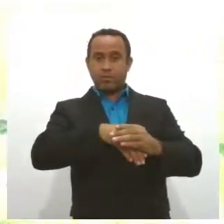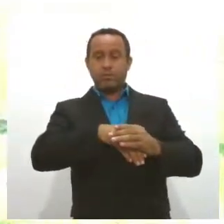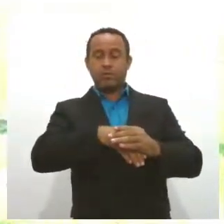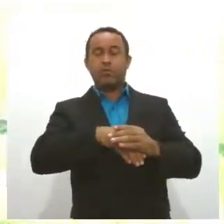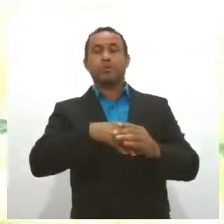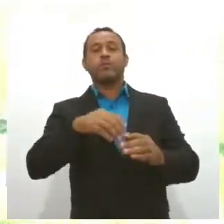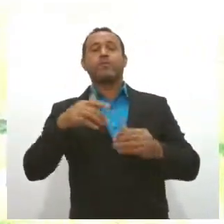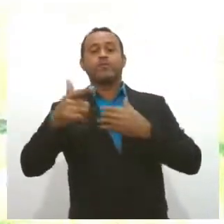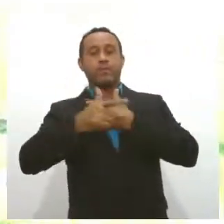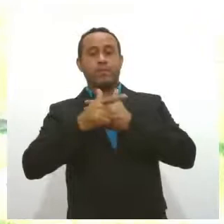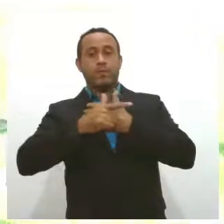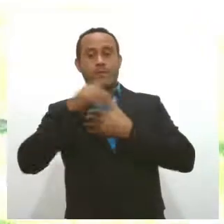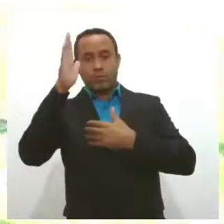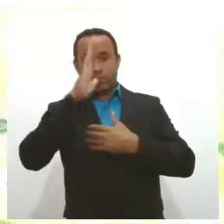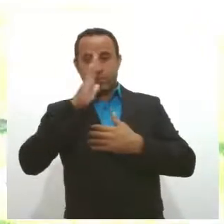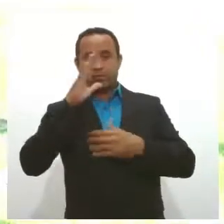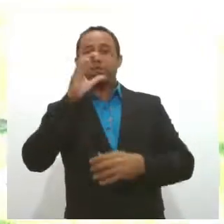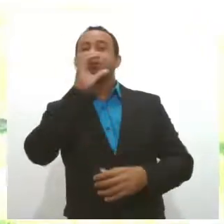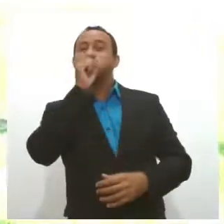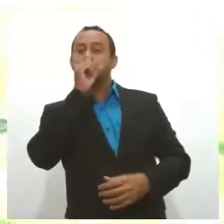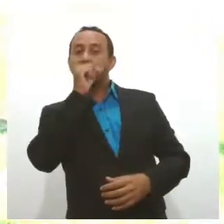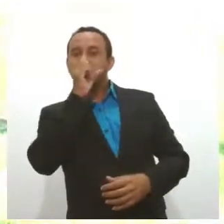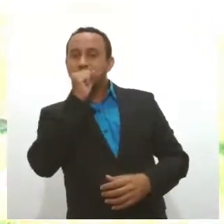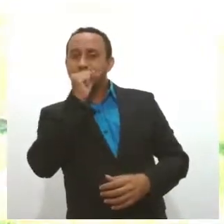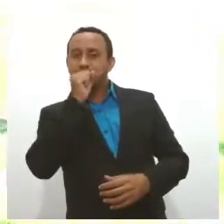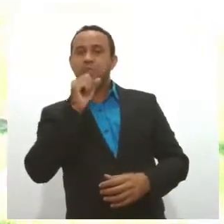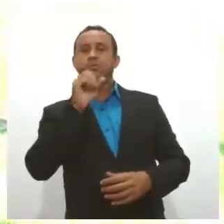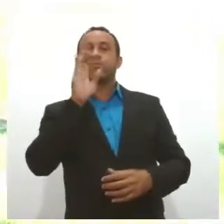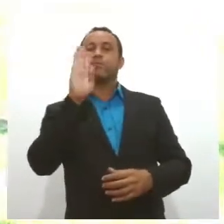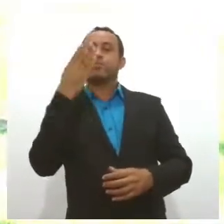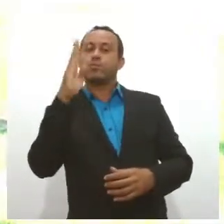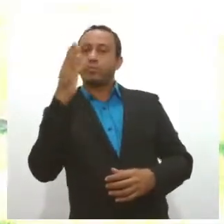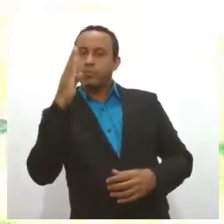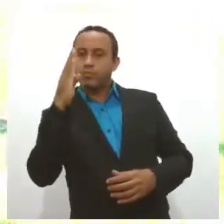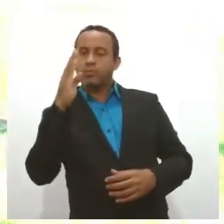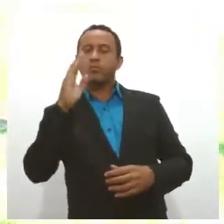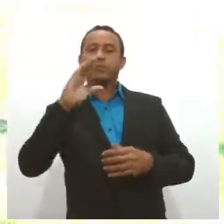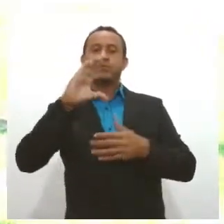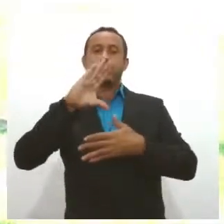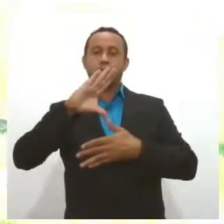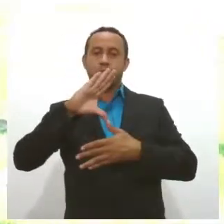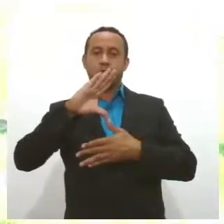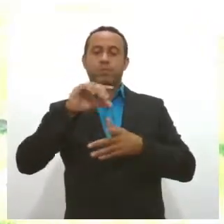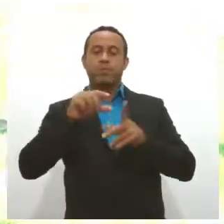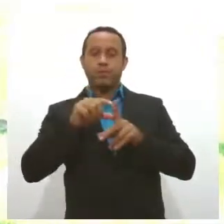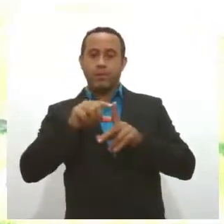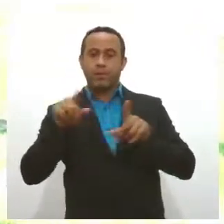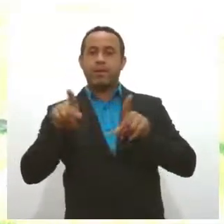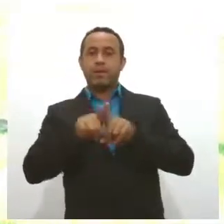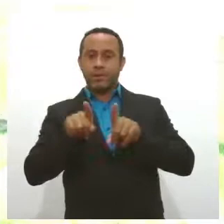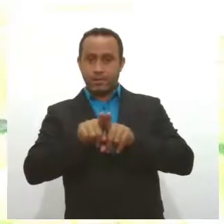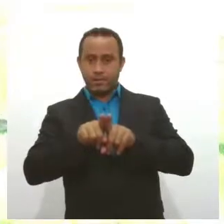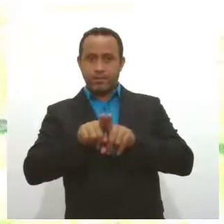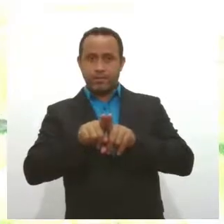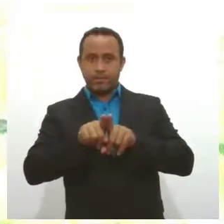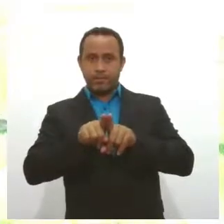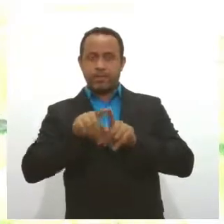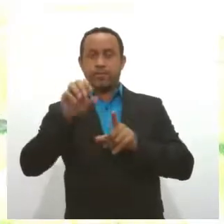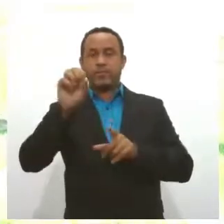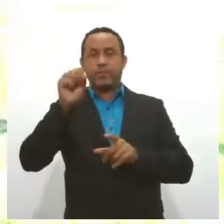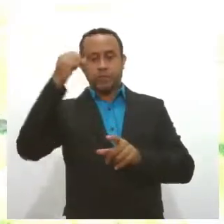realizadas no sábado. Então, a Feira do Bugio, a Feira do Bairro América, a Feira do Santa